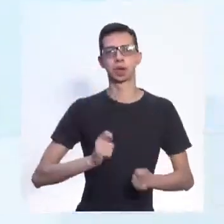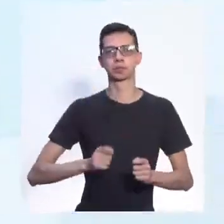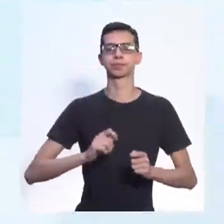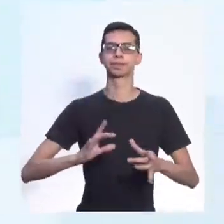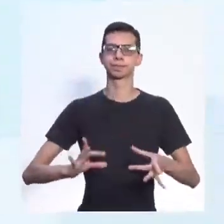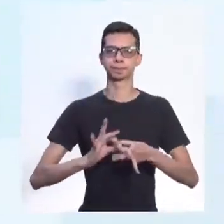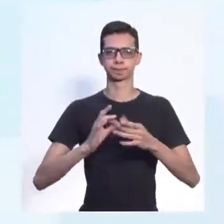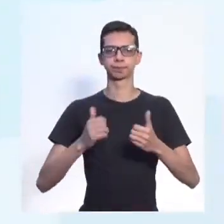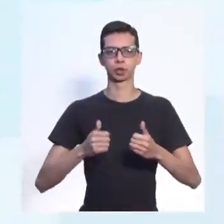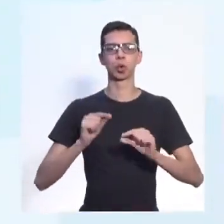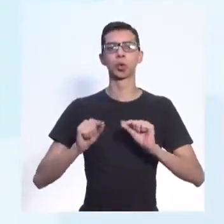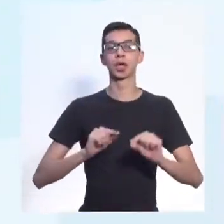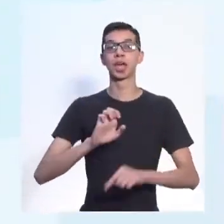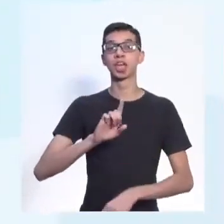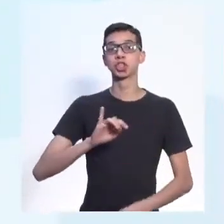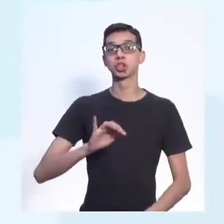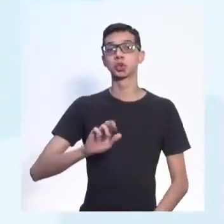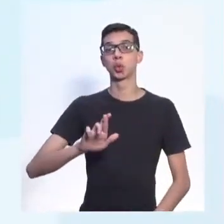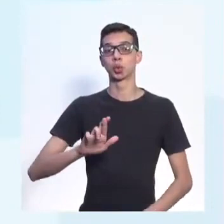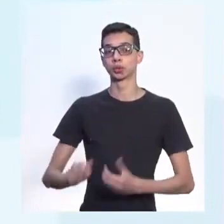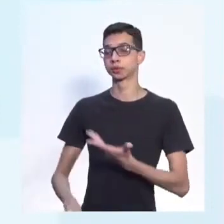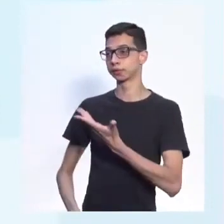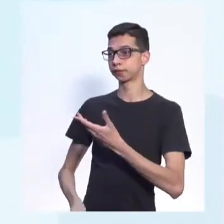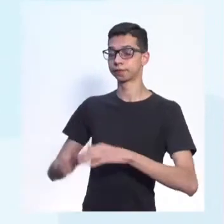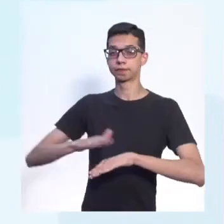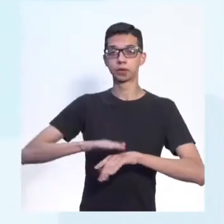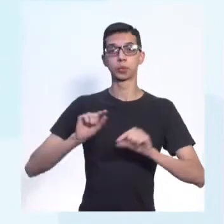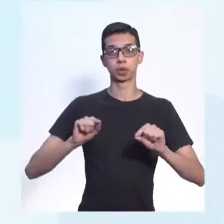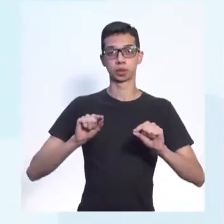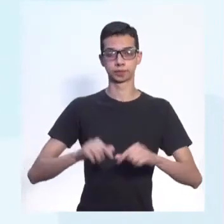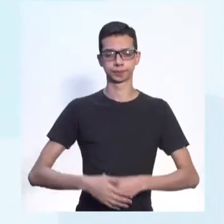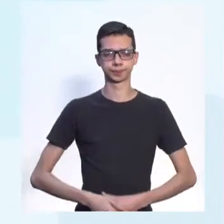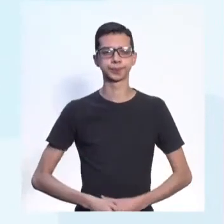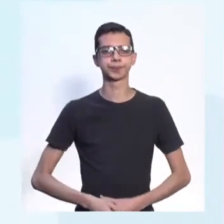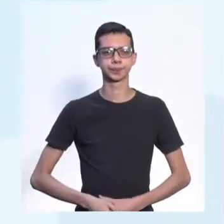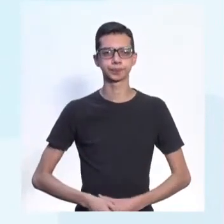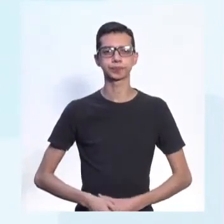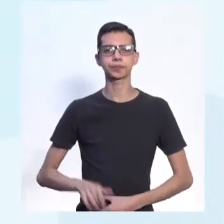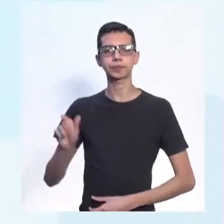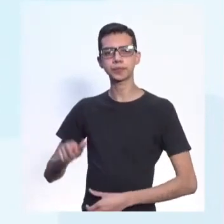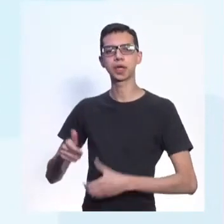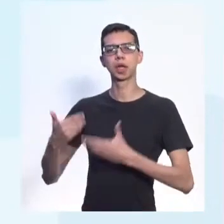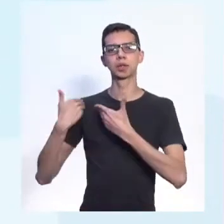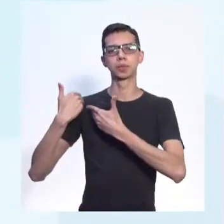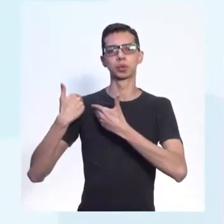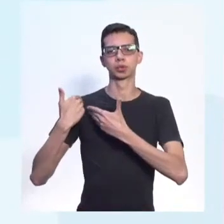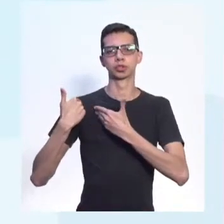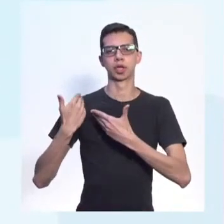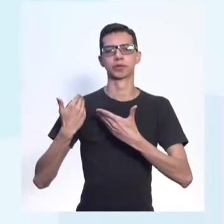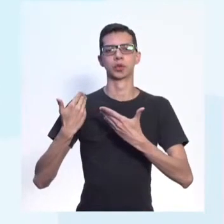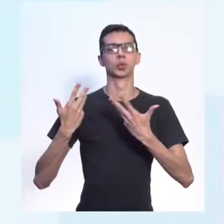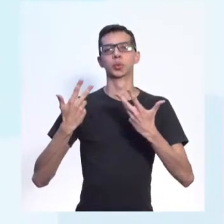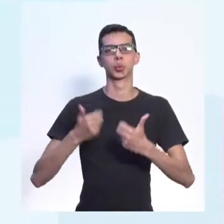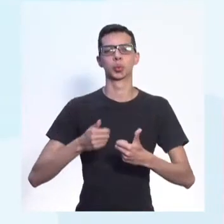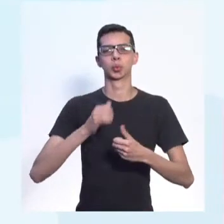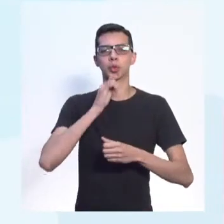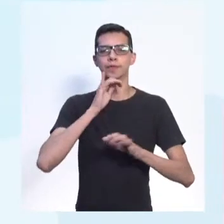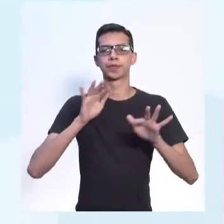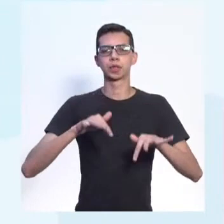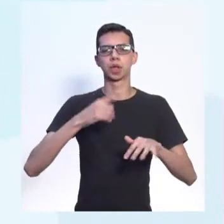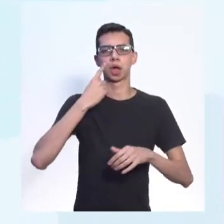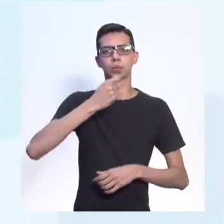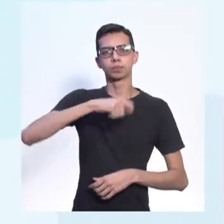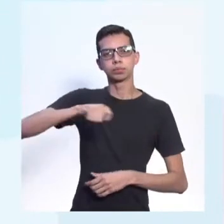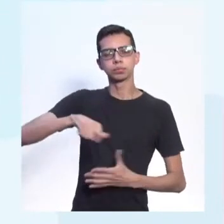responsável pela realização do registro final da partitura de um compositor e também de suas transliterações. Por exemplo, traduzir para os instrumentos musicais